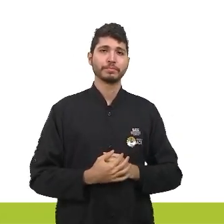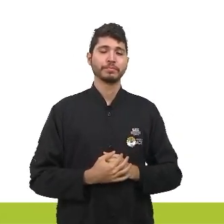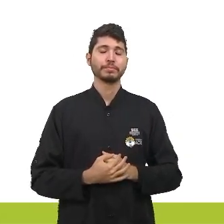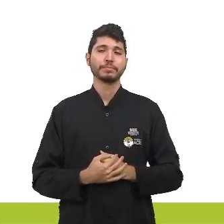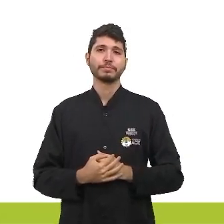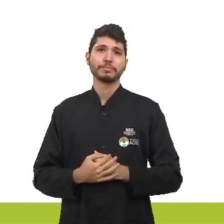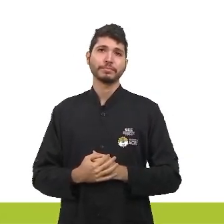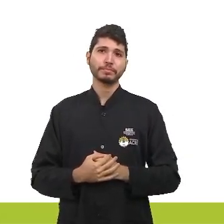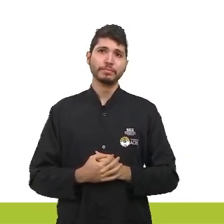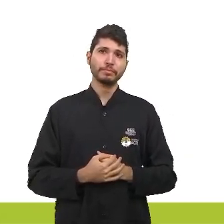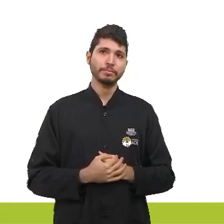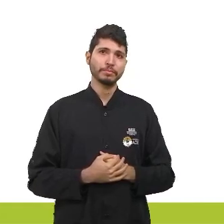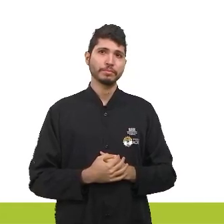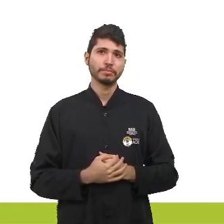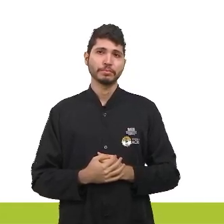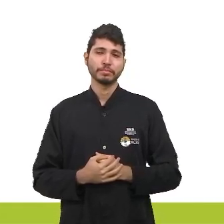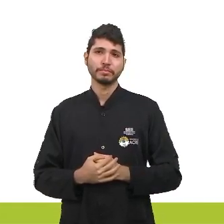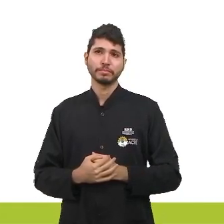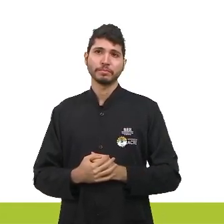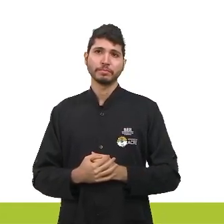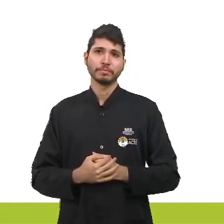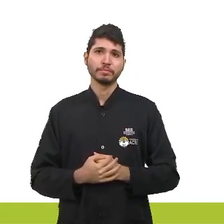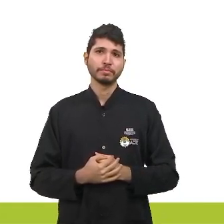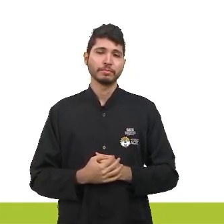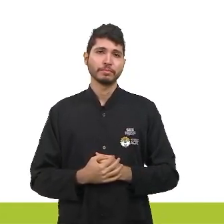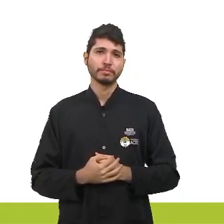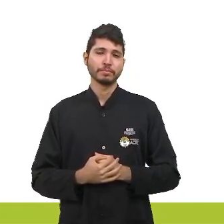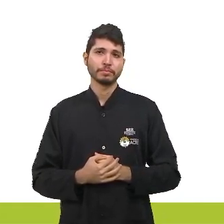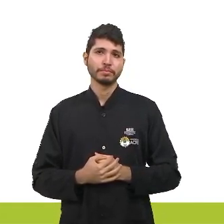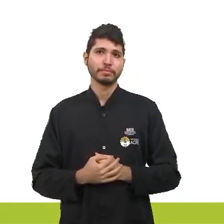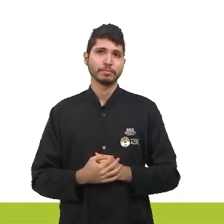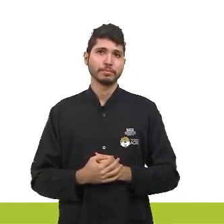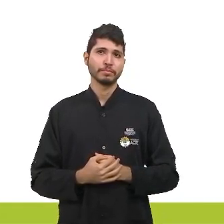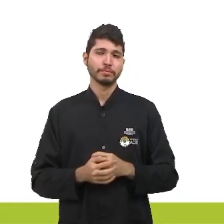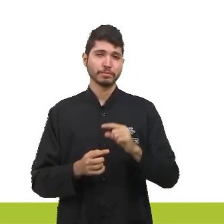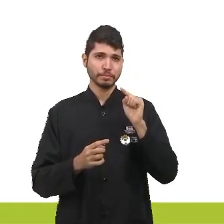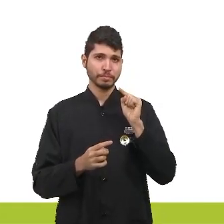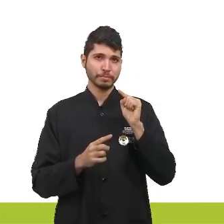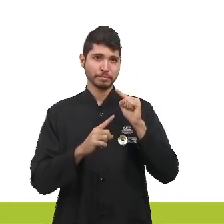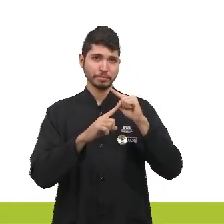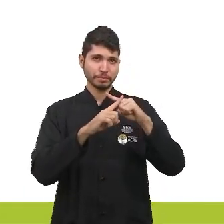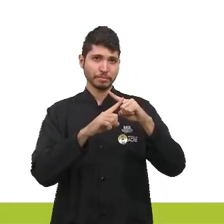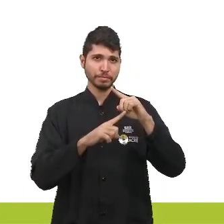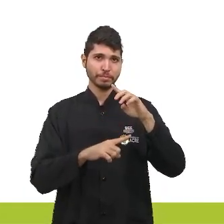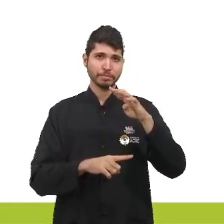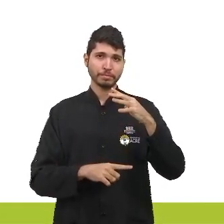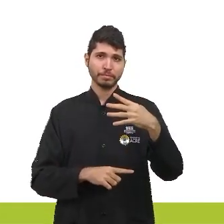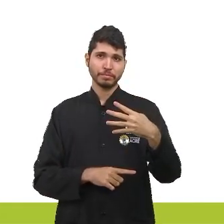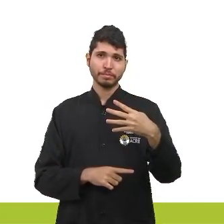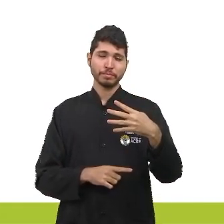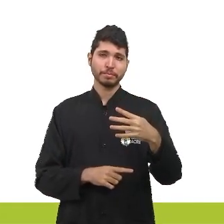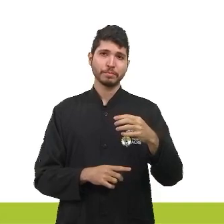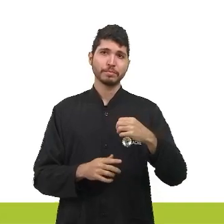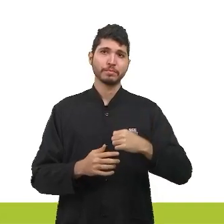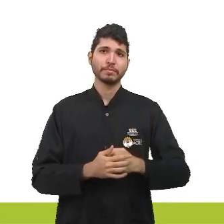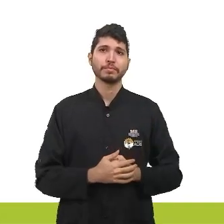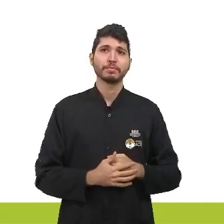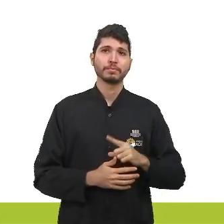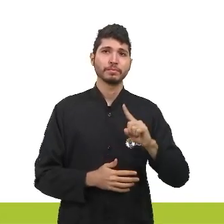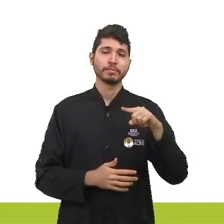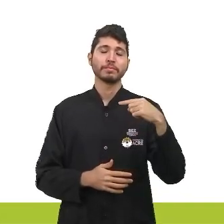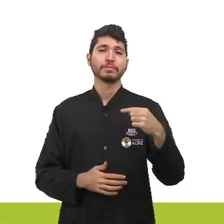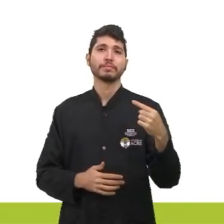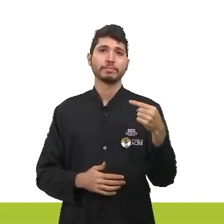Eu vou multiplicar essa primeira por 4, por exemplo. E quando eu fizer isso, eu vou subtrair